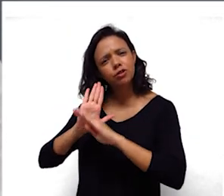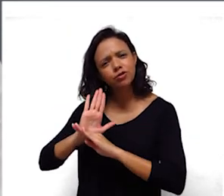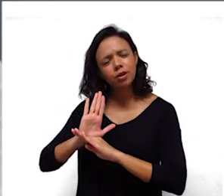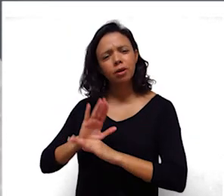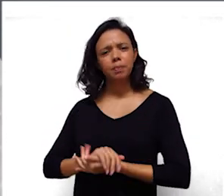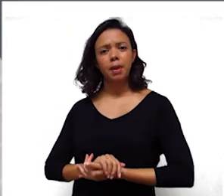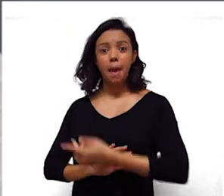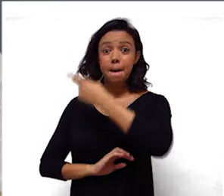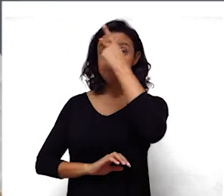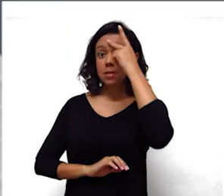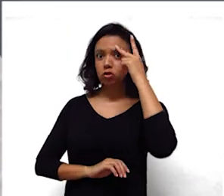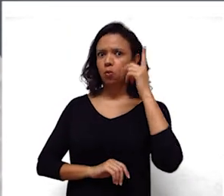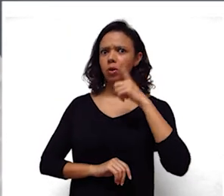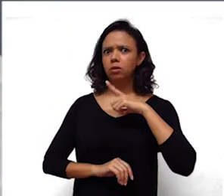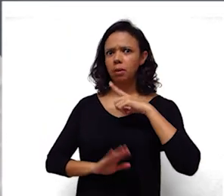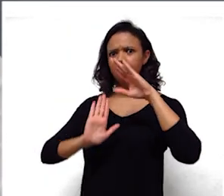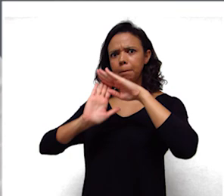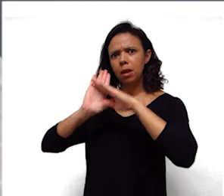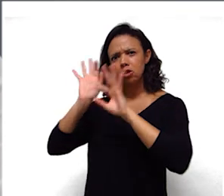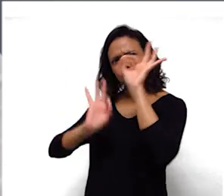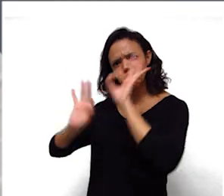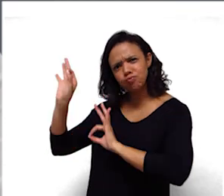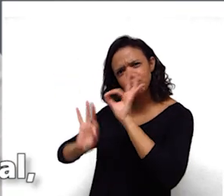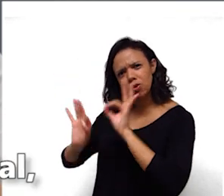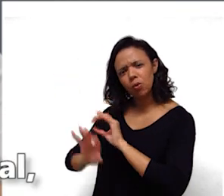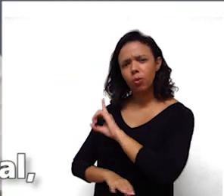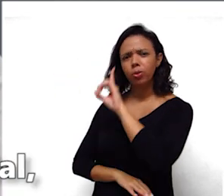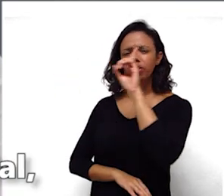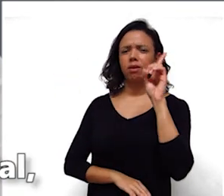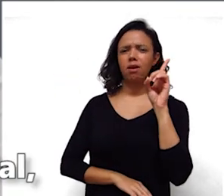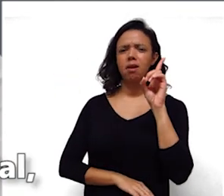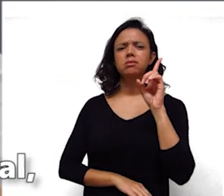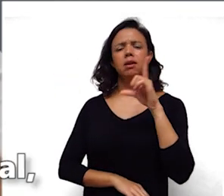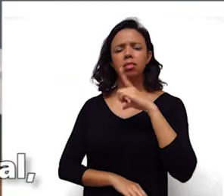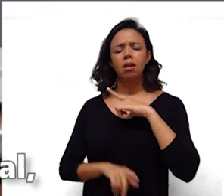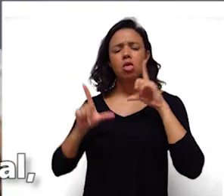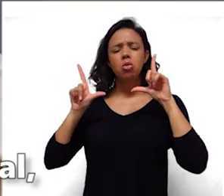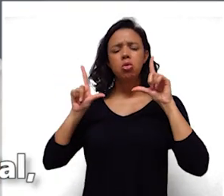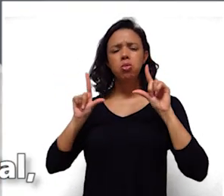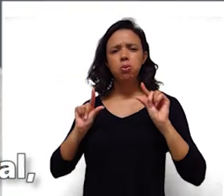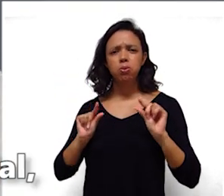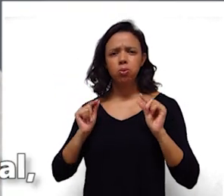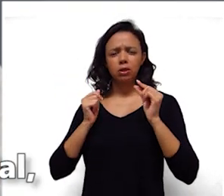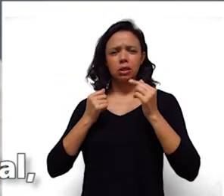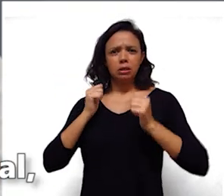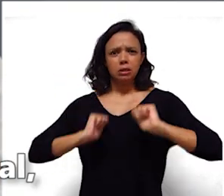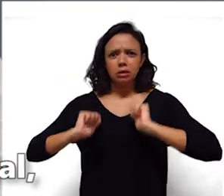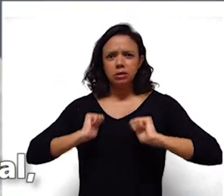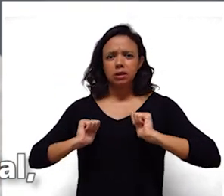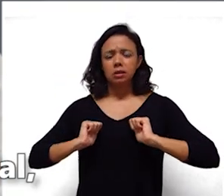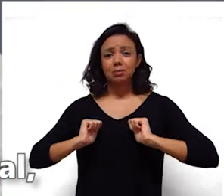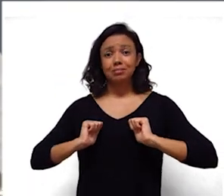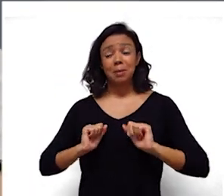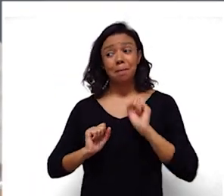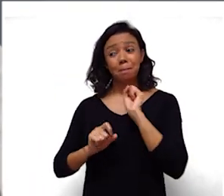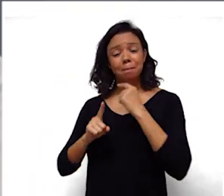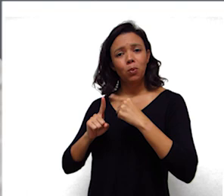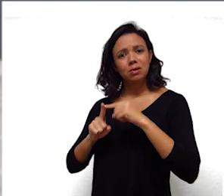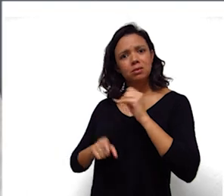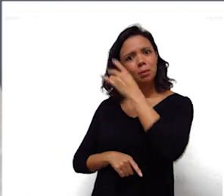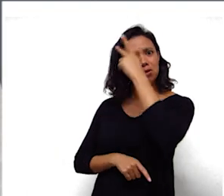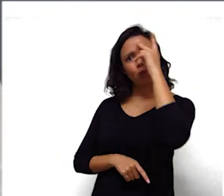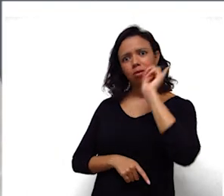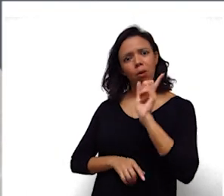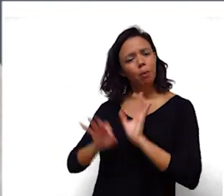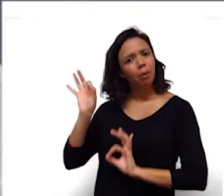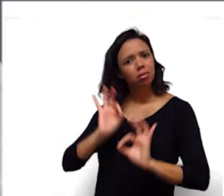o seu dia têm a sua ansiedade diminuída. Pessoas que não planejam nesse momento de isolamento social acabam